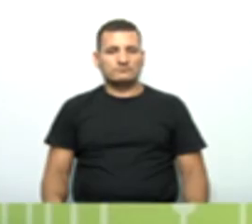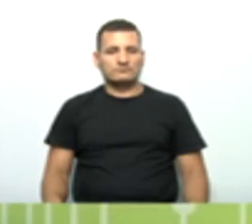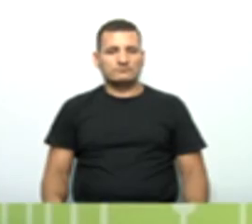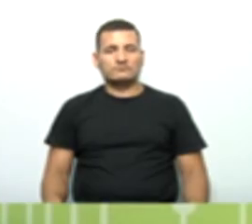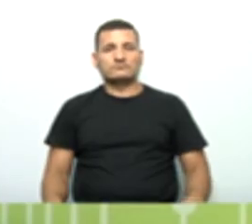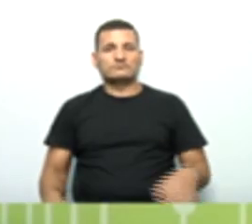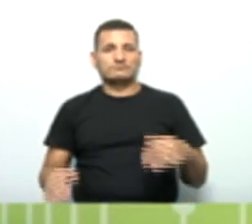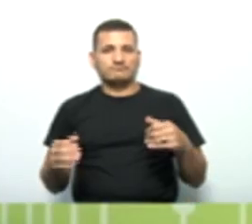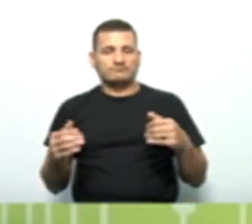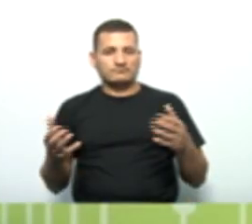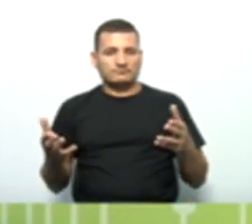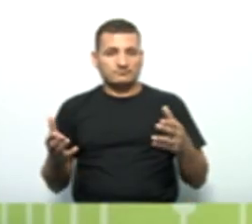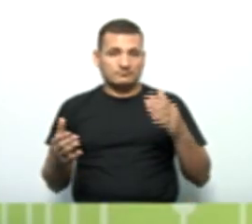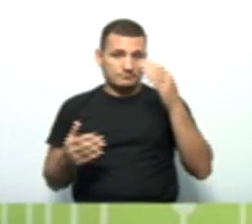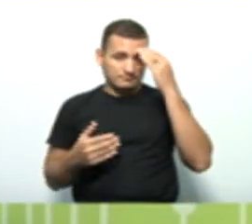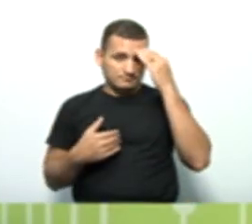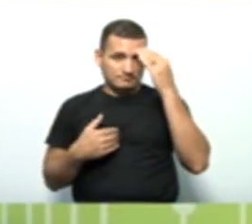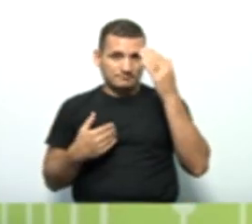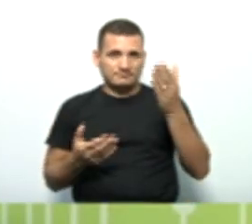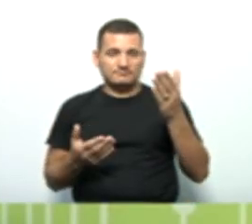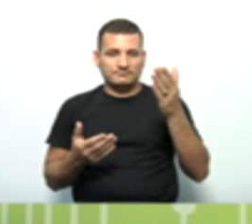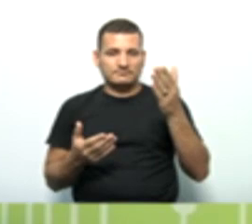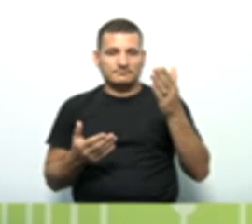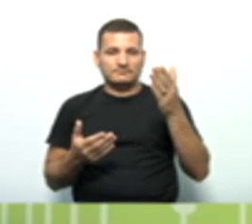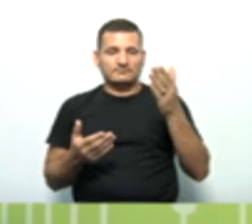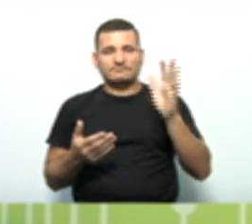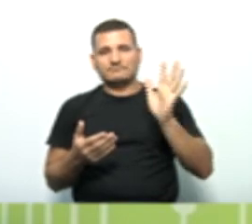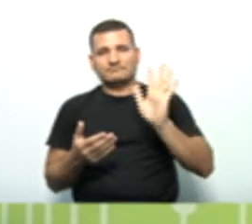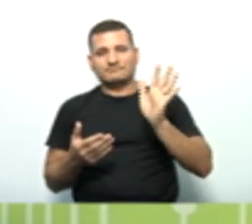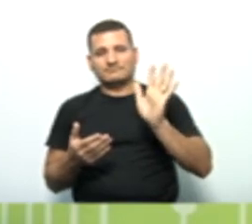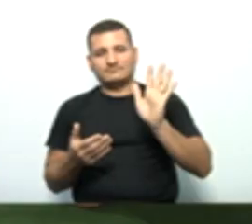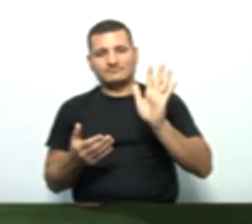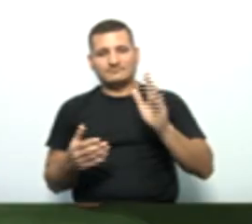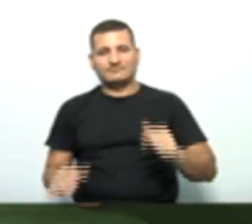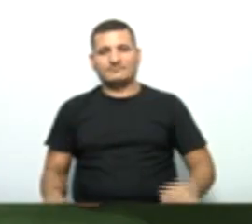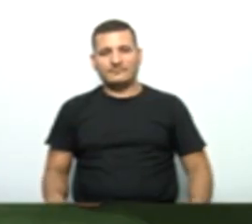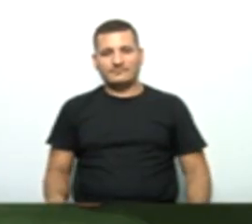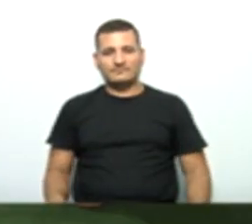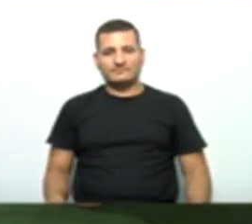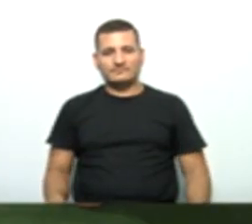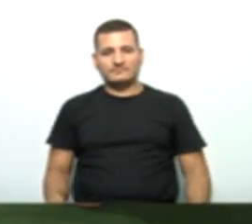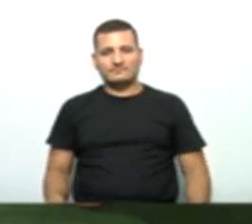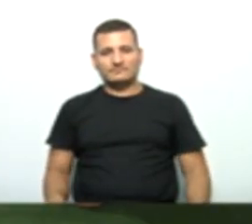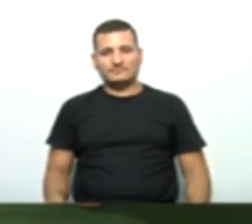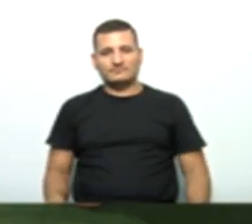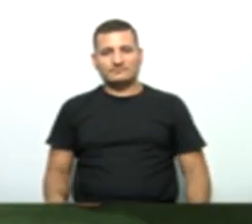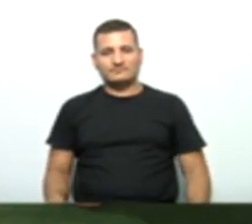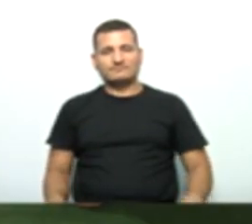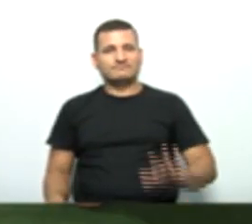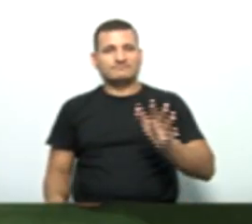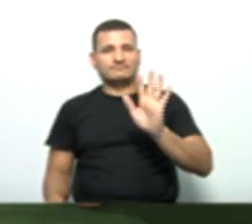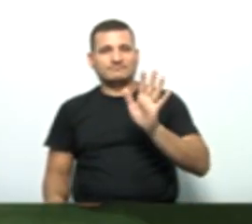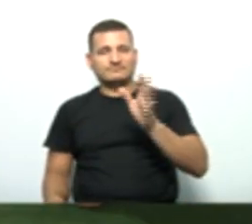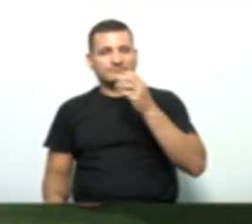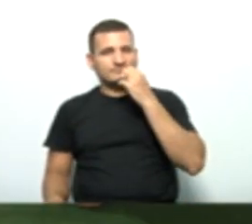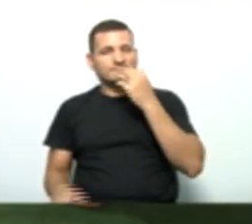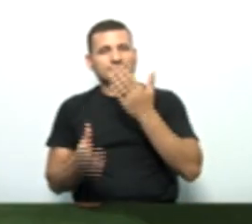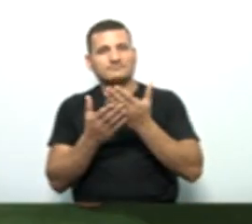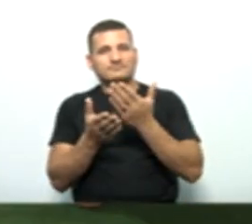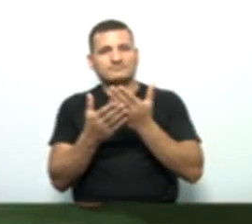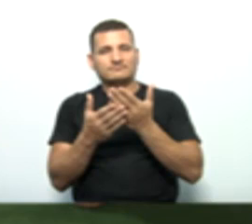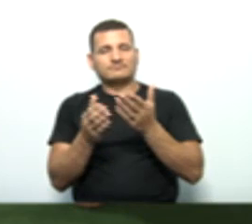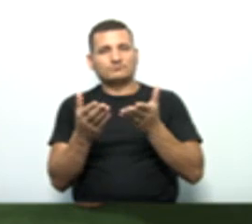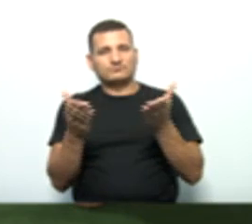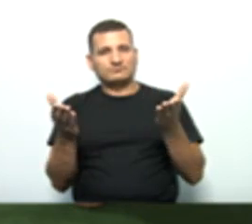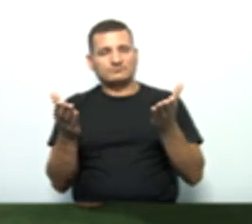é isso, pessoal. Muito obrigado e até mais. Até logo, pessoal. Bons estudos para